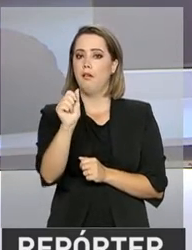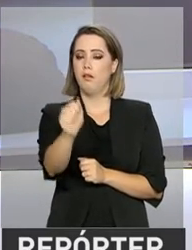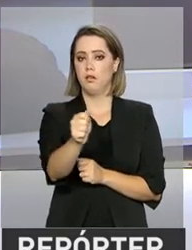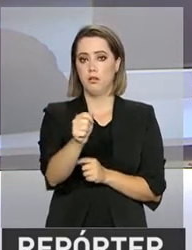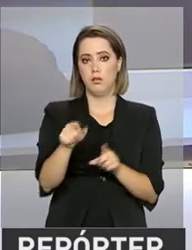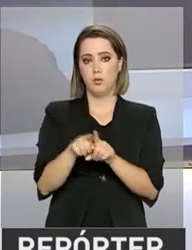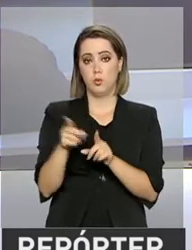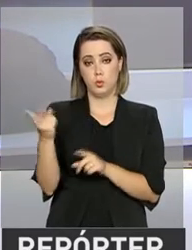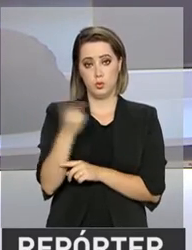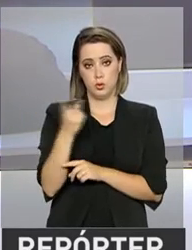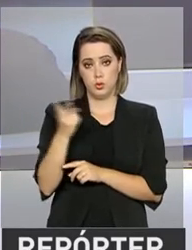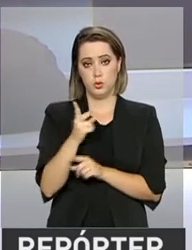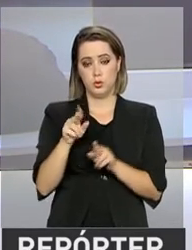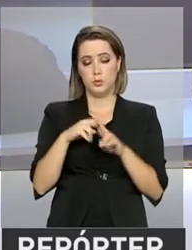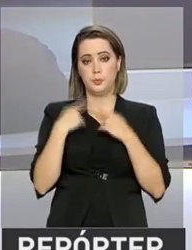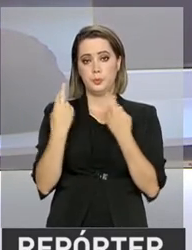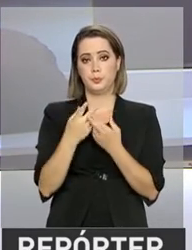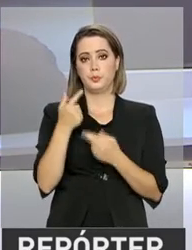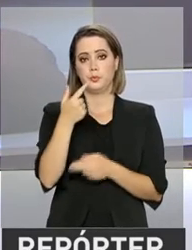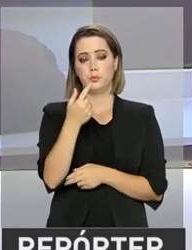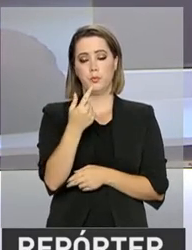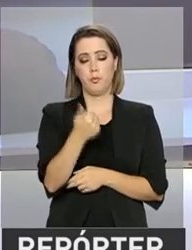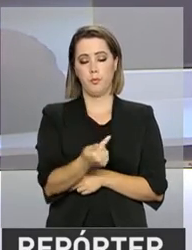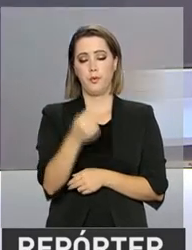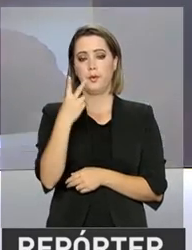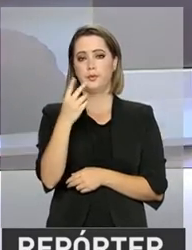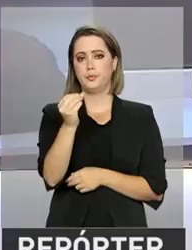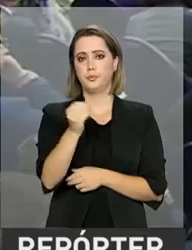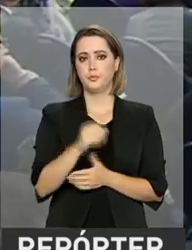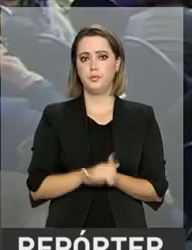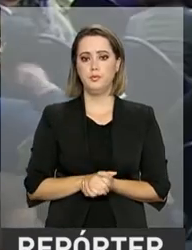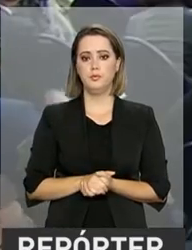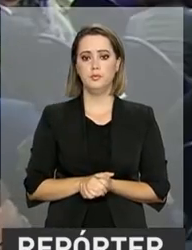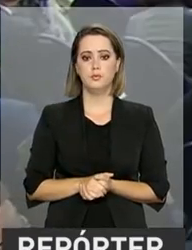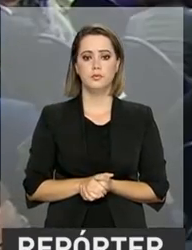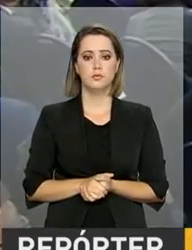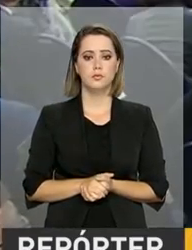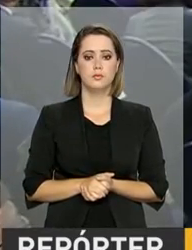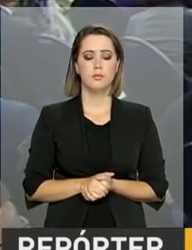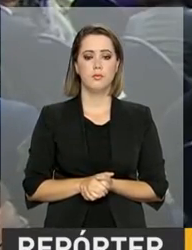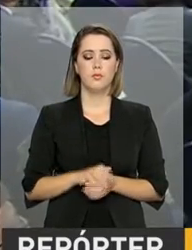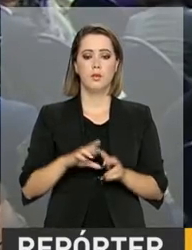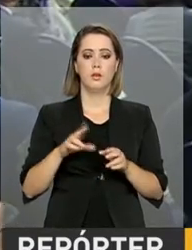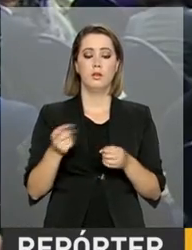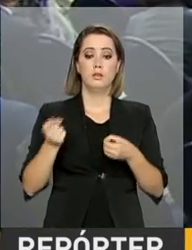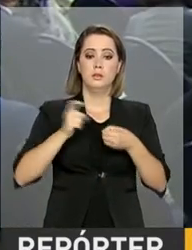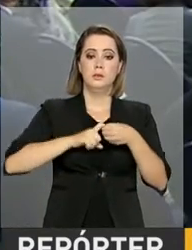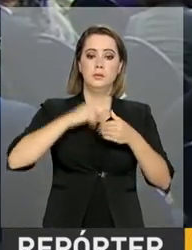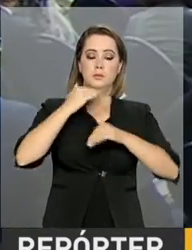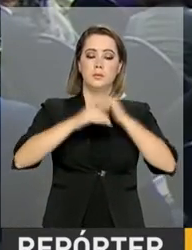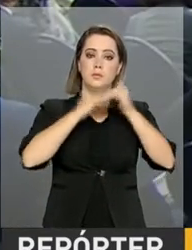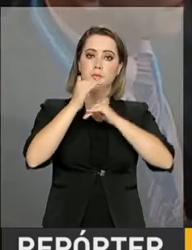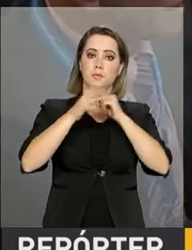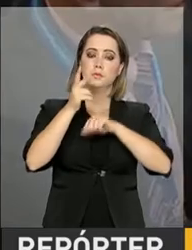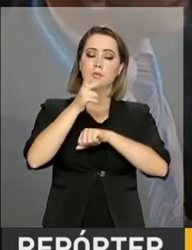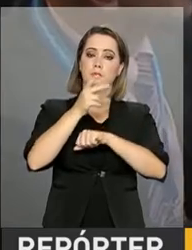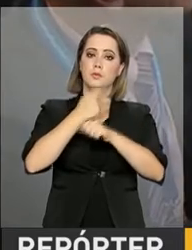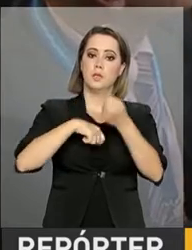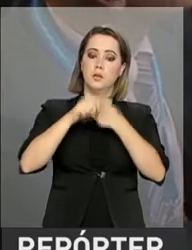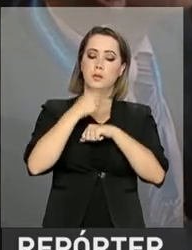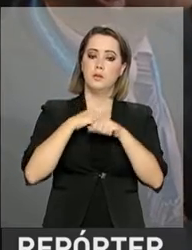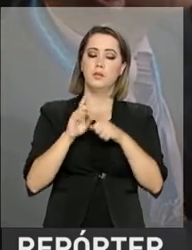o grupo que reúne as maiores economias do planeta a retomada do crescimento econômico é o principal